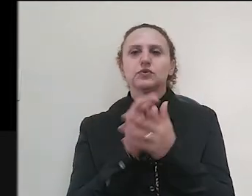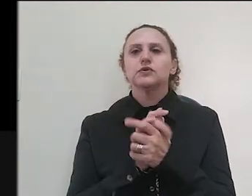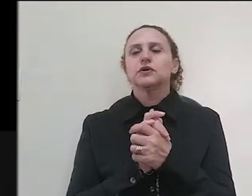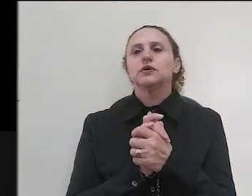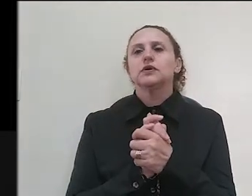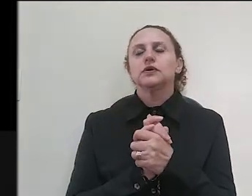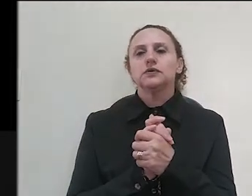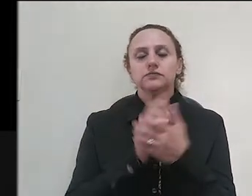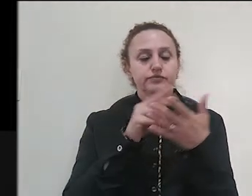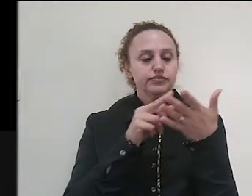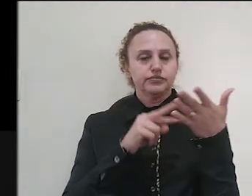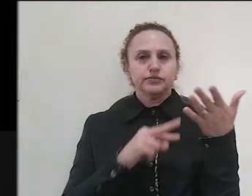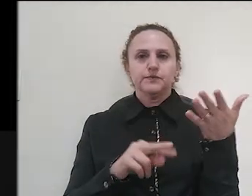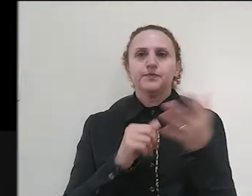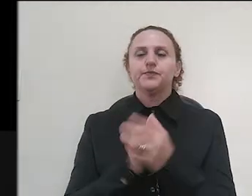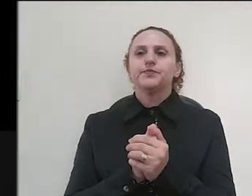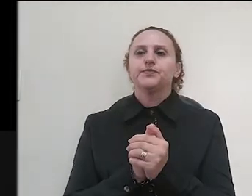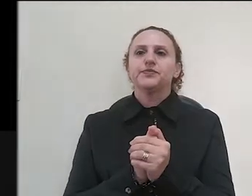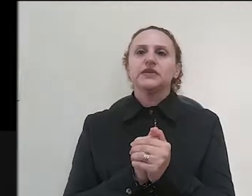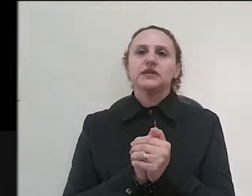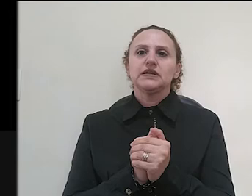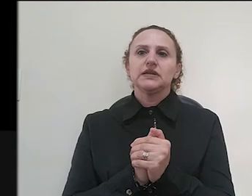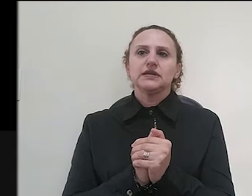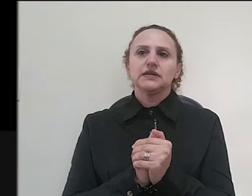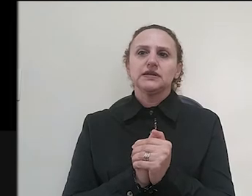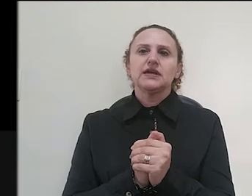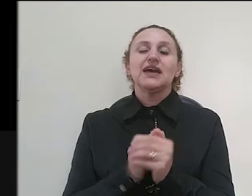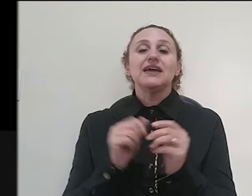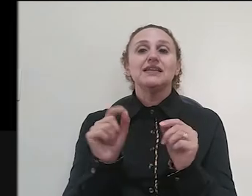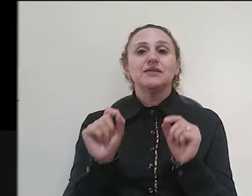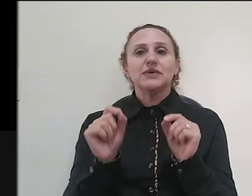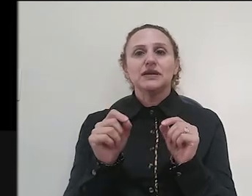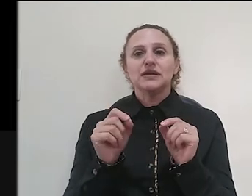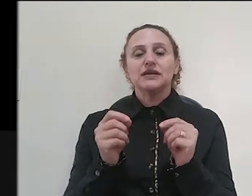da autonomia da arte, principalmente em relação à igreja.